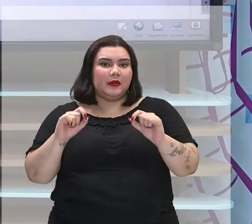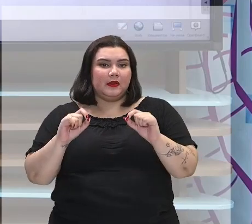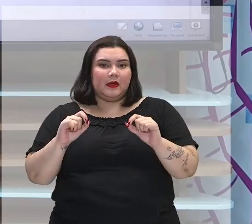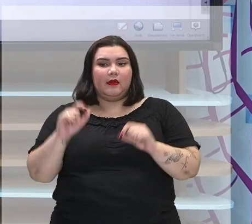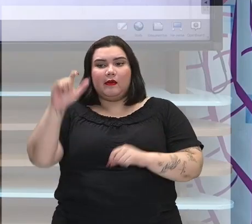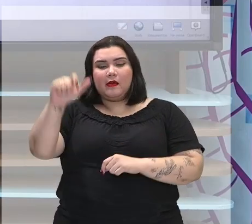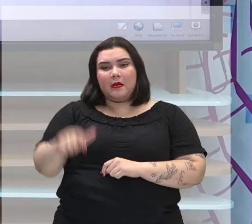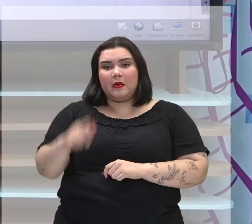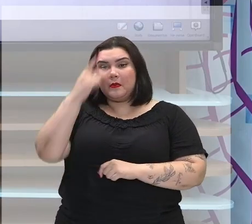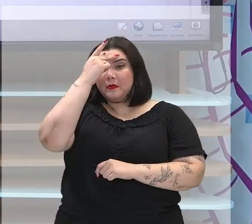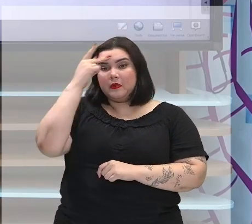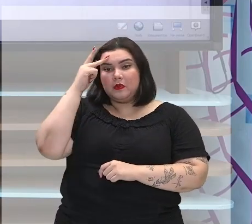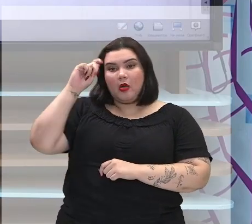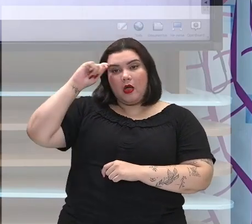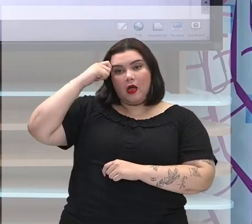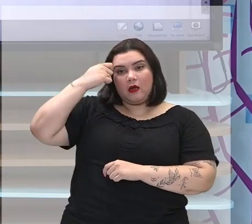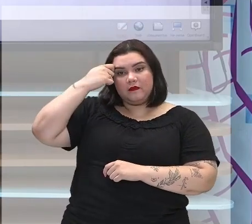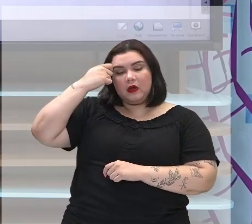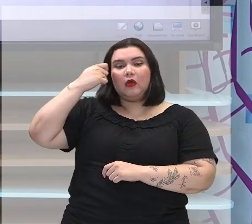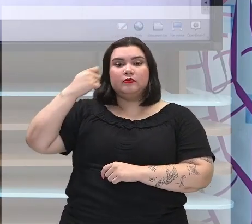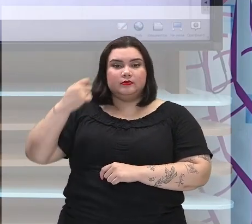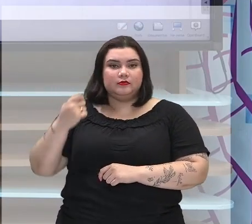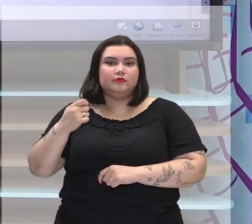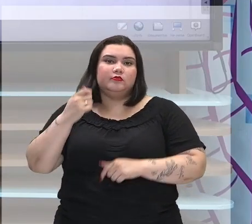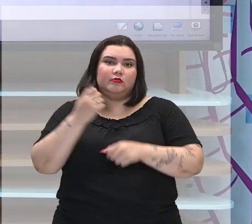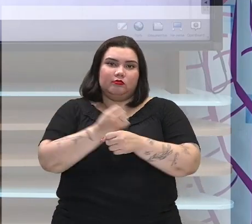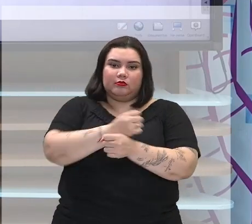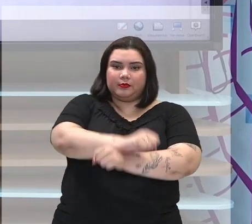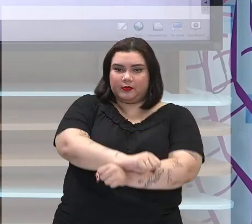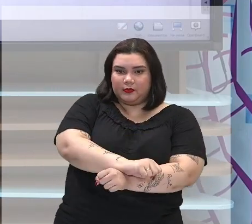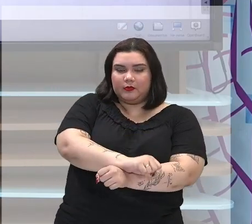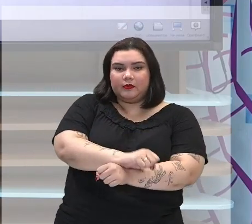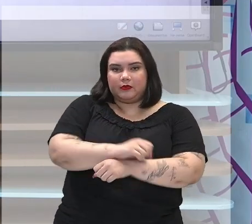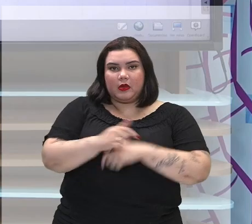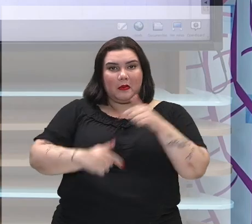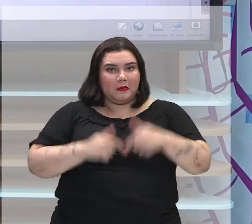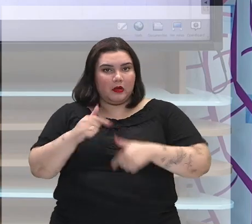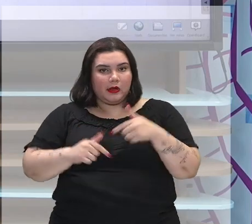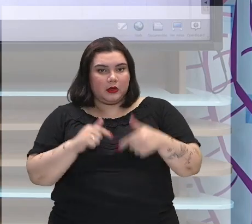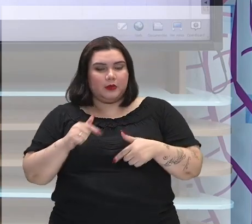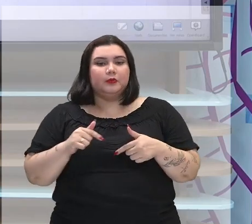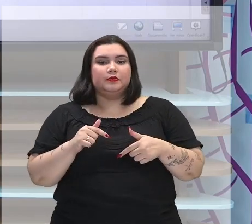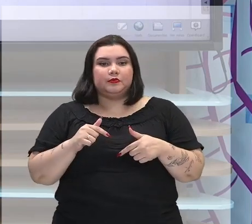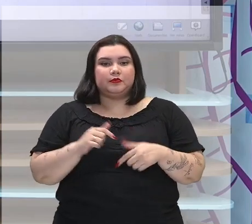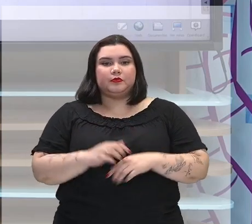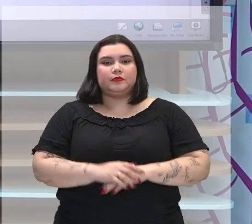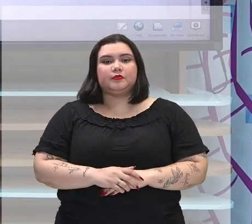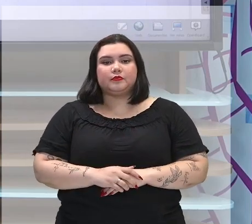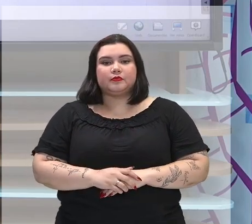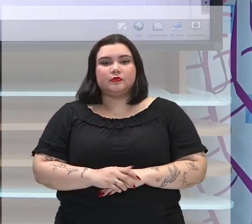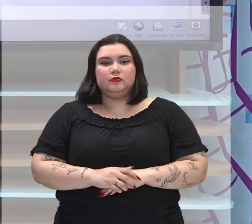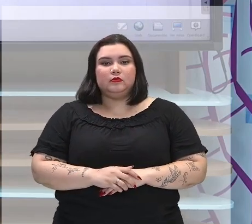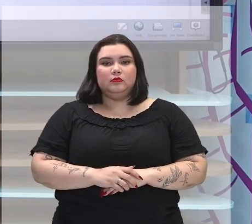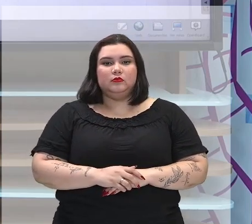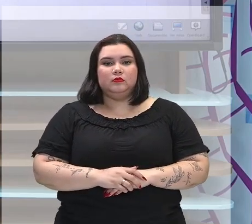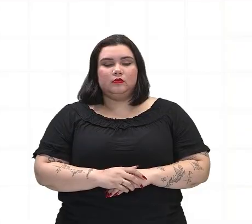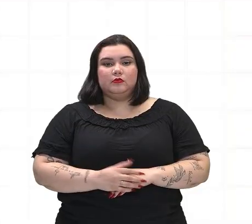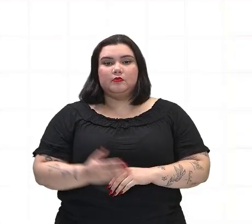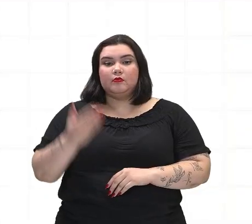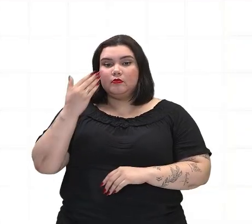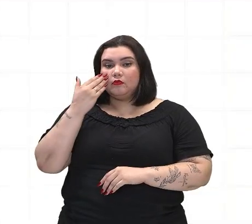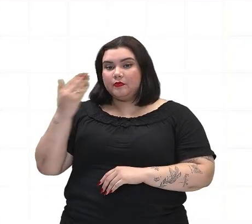obra escravizada advinda do continente africano, como podemos ver no nosso